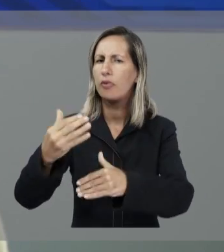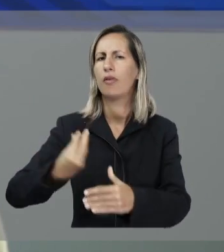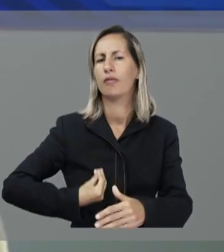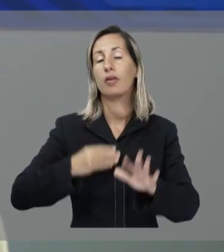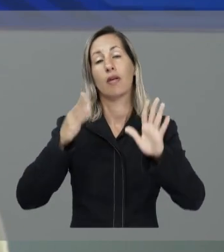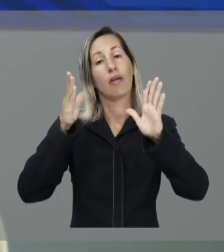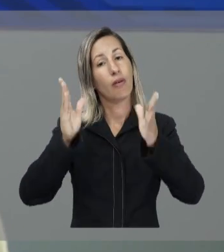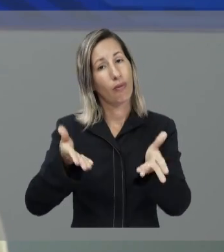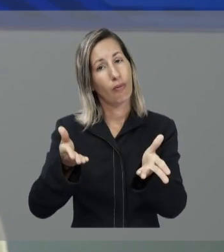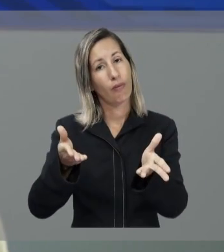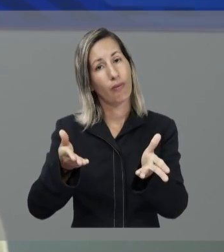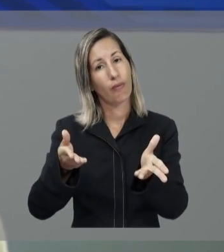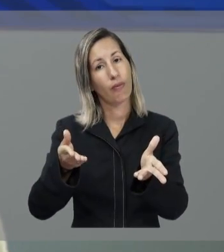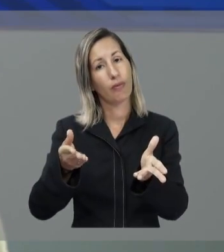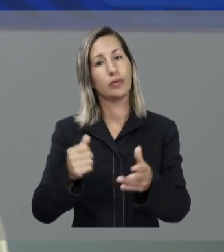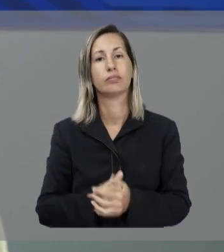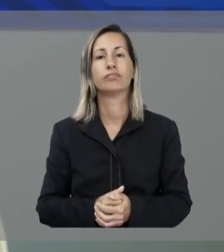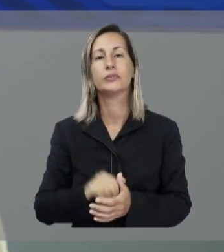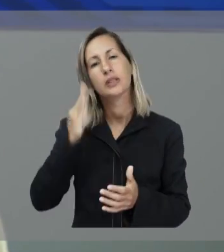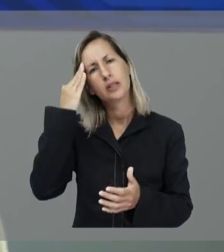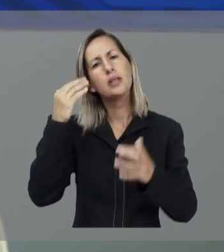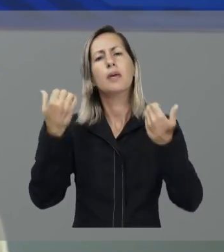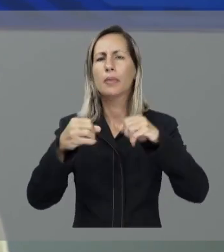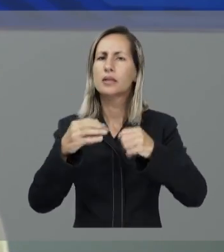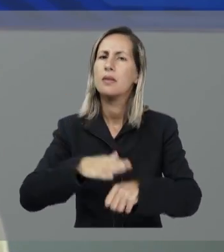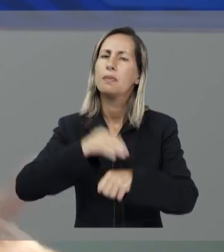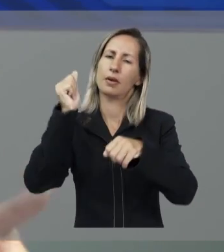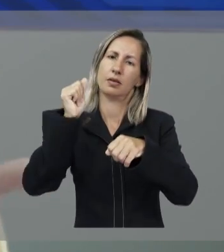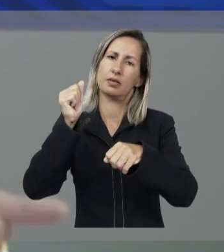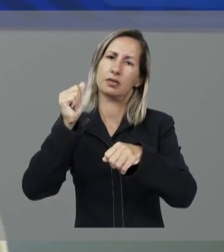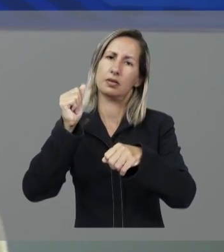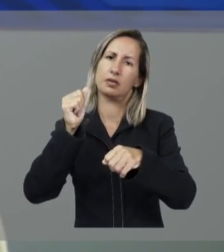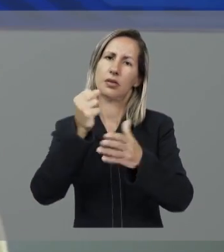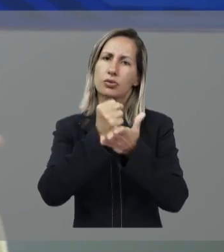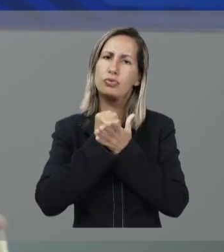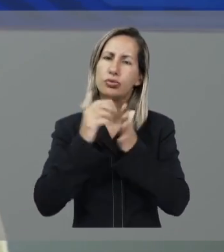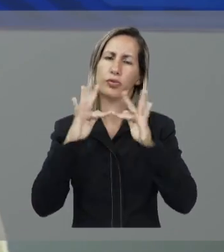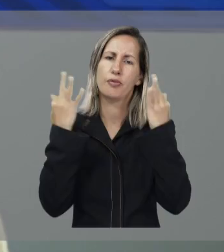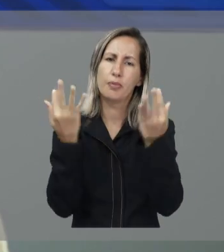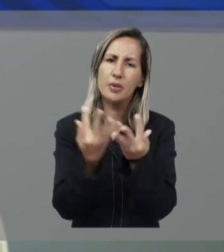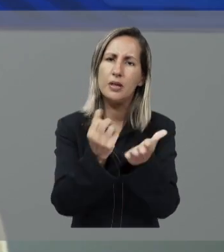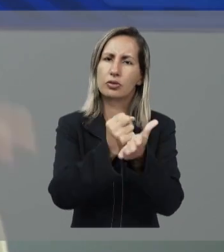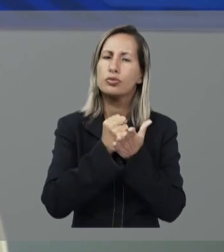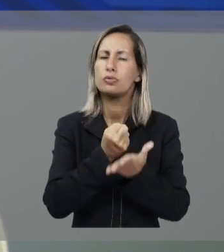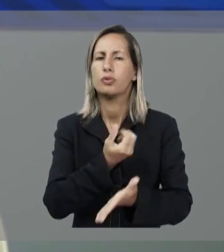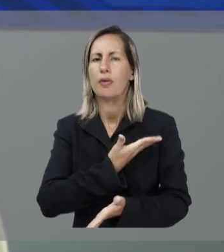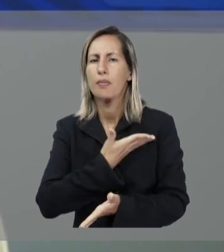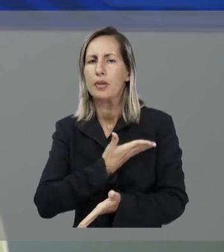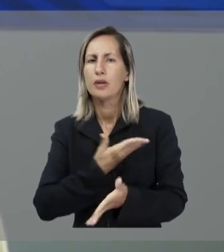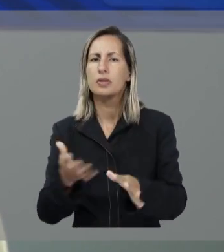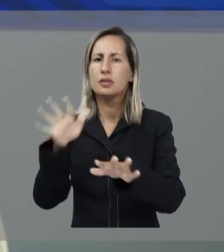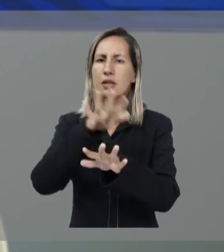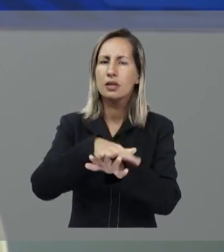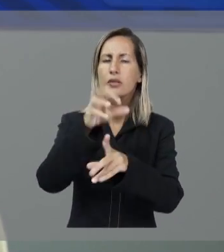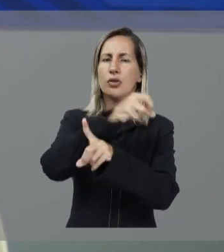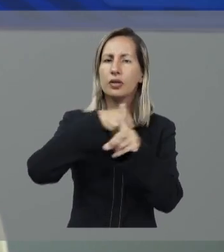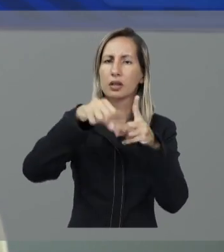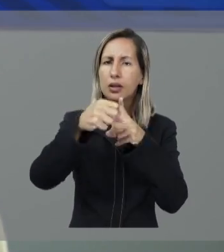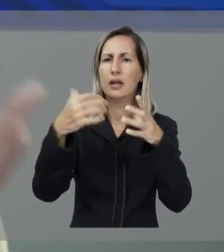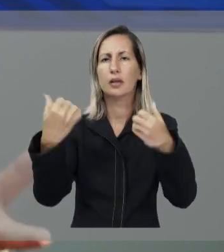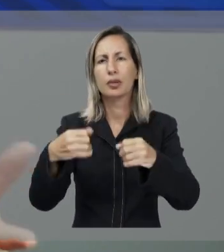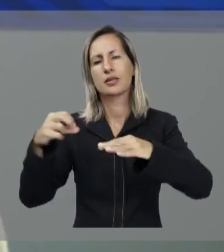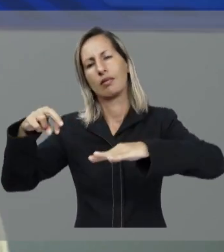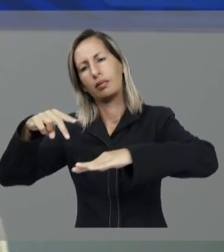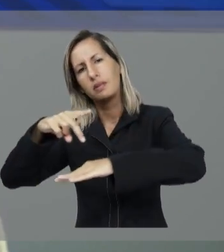vida e agora se vê num momento que precisa mais ainda do aporte da família, dos amigos, precisa ser inserido na sociedade,